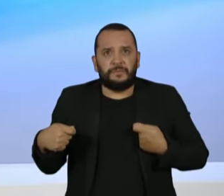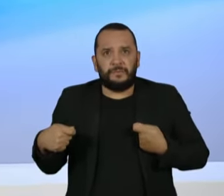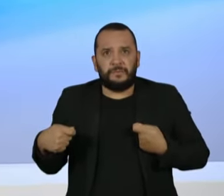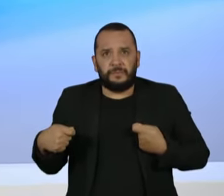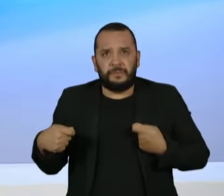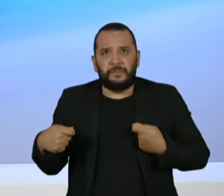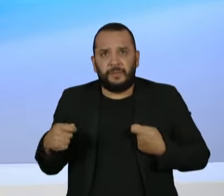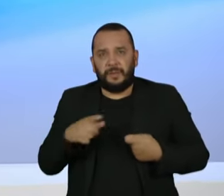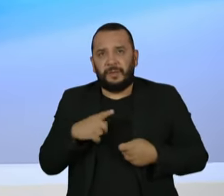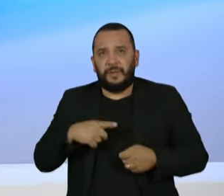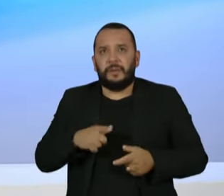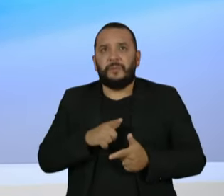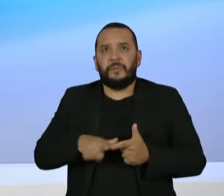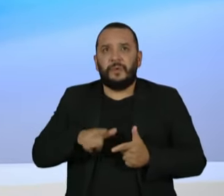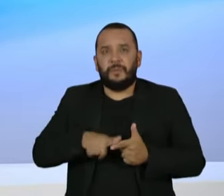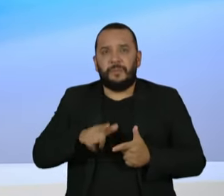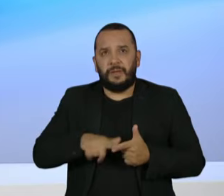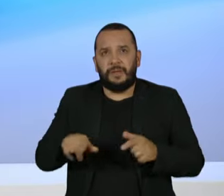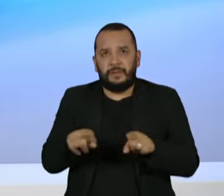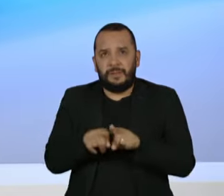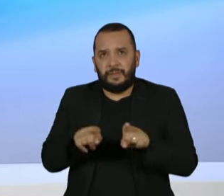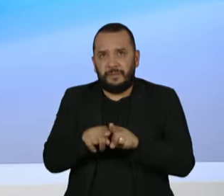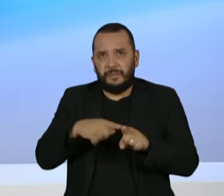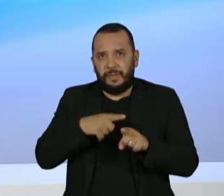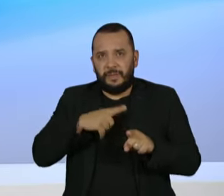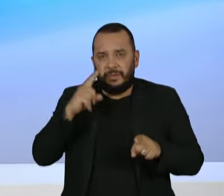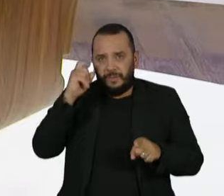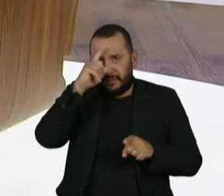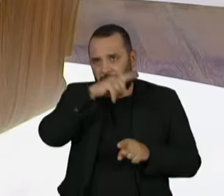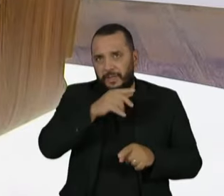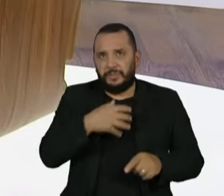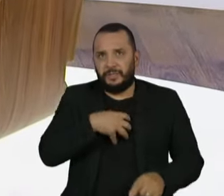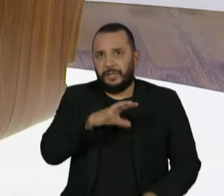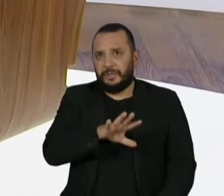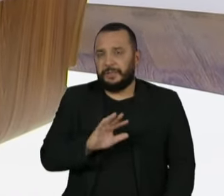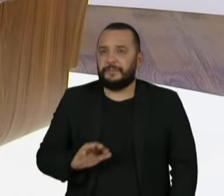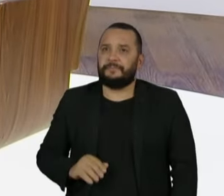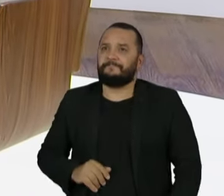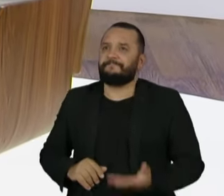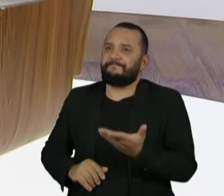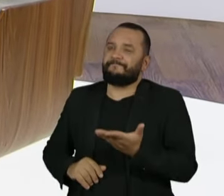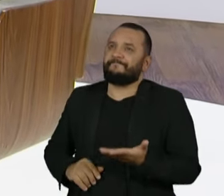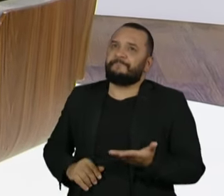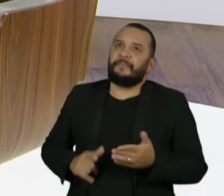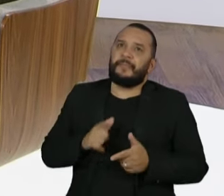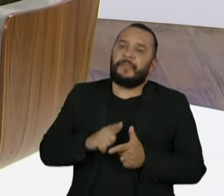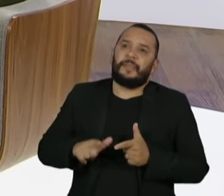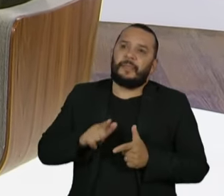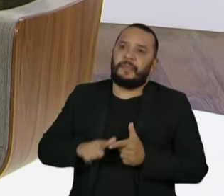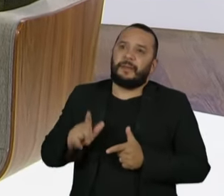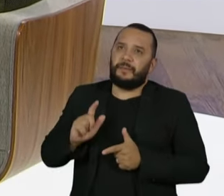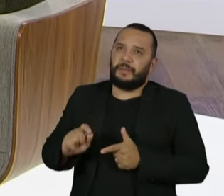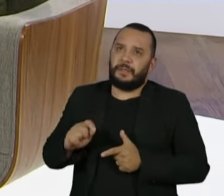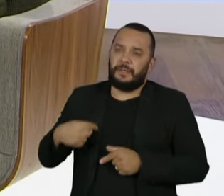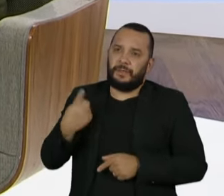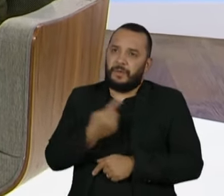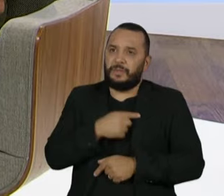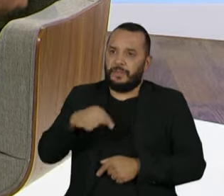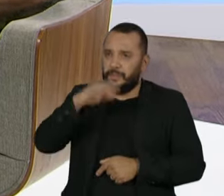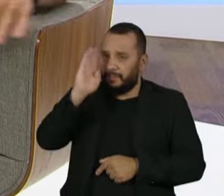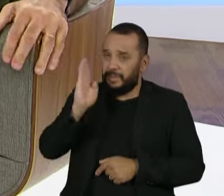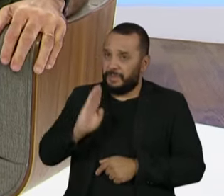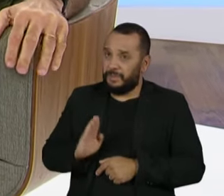crises E complexidades aí o problema o problema da gente no Brasil